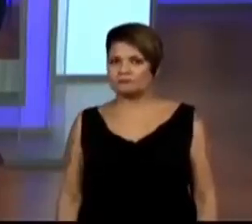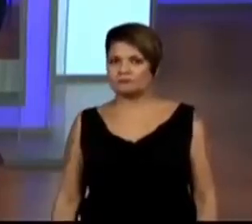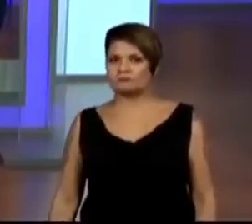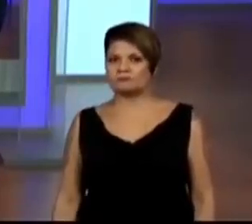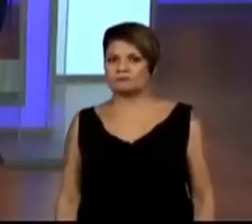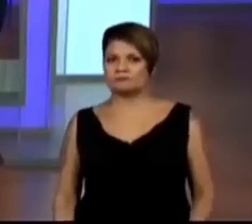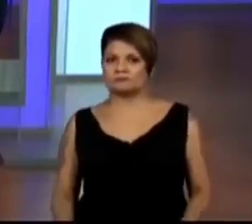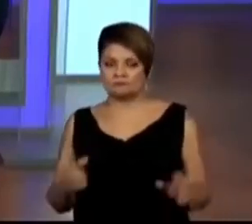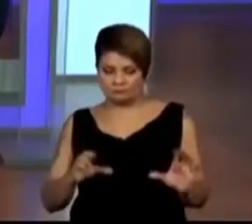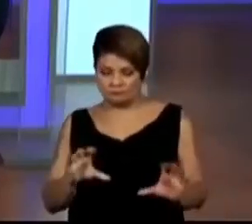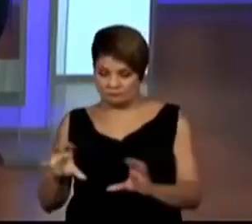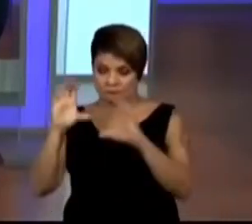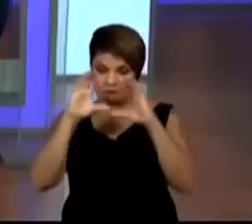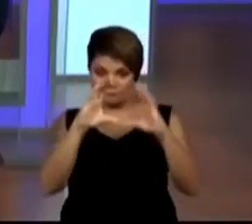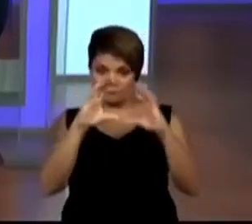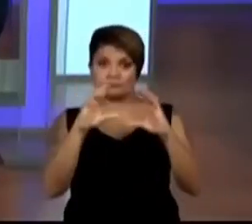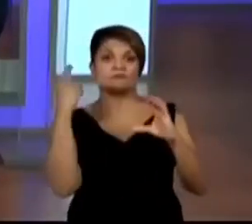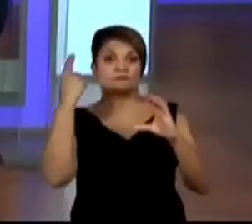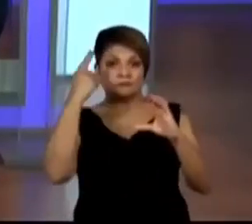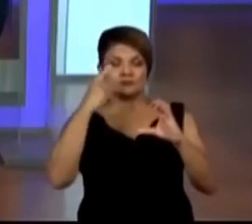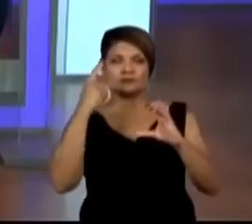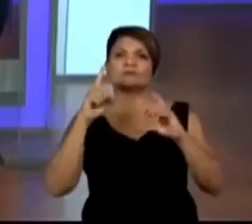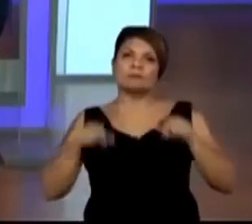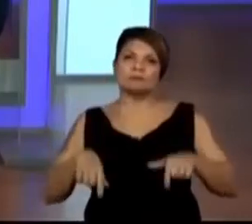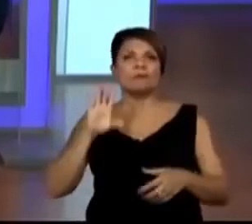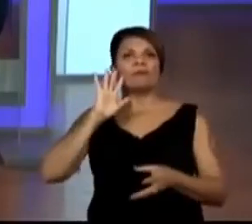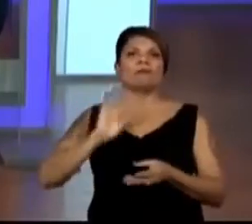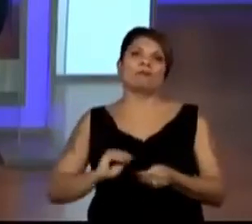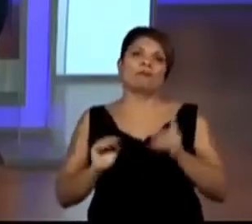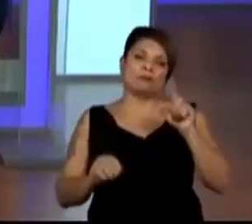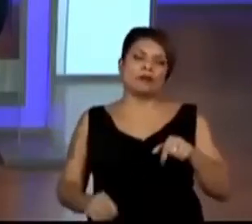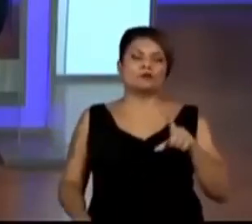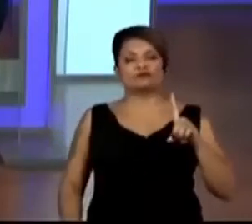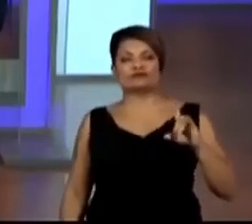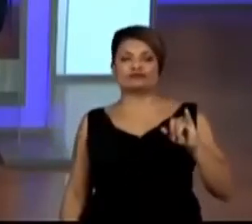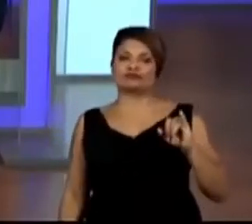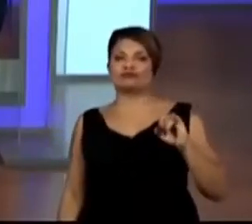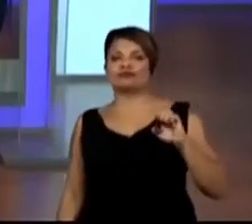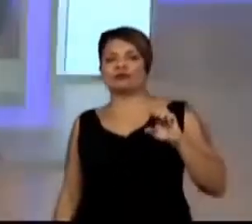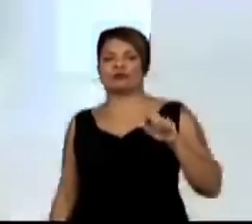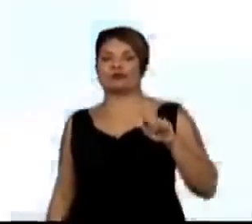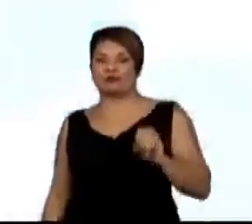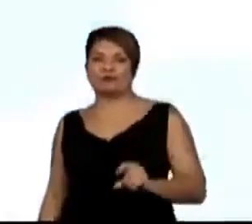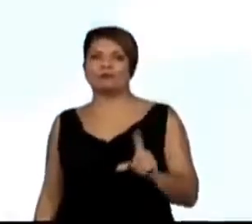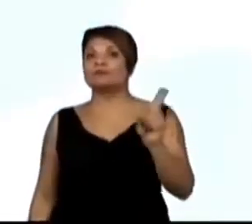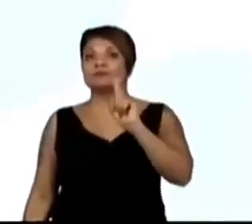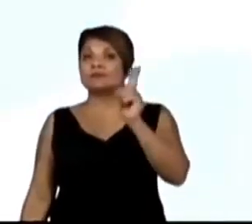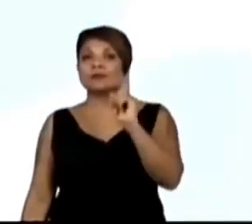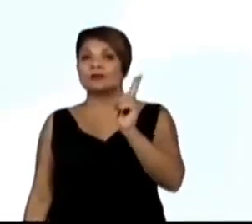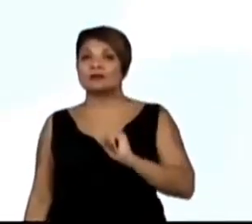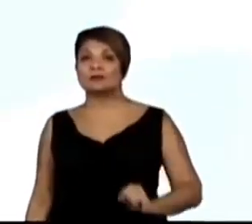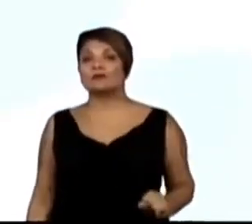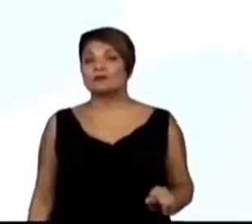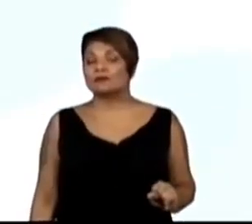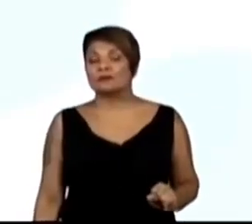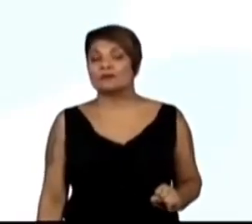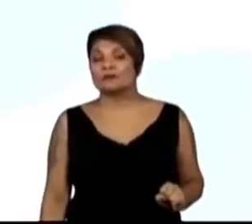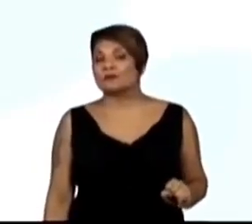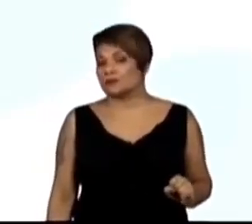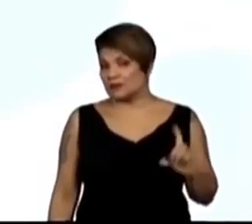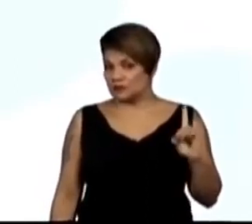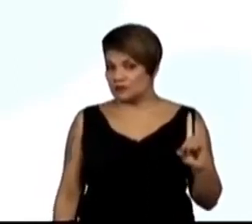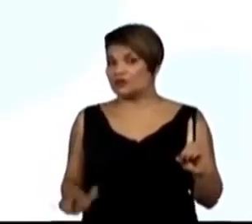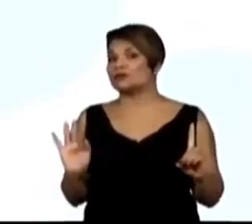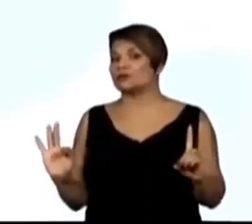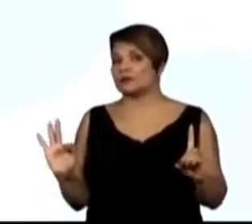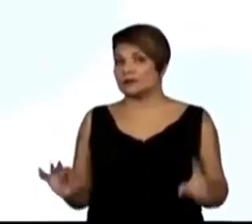significa... Isso é importante para fazer vocês pensarem. Que, ah, porque eu vim primeiro número, é o primeiro que está aqui. Será que é do